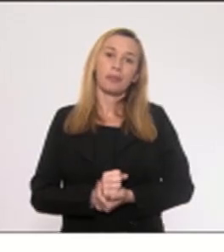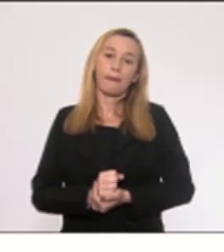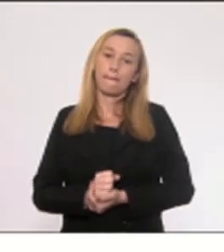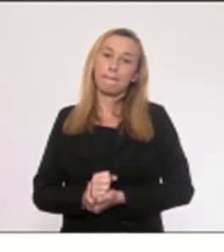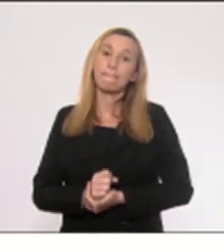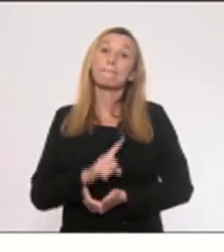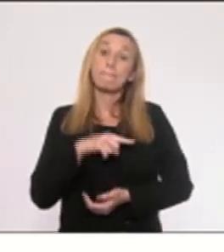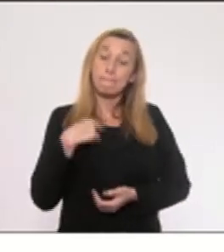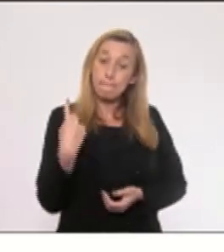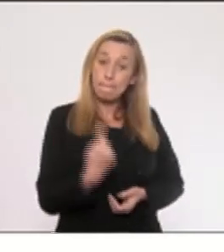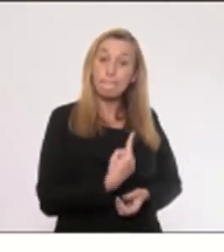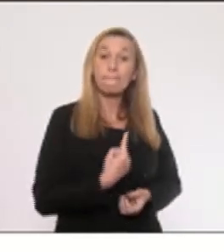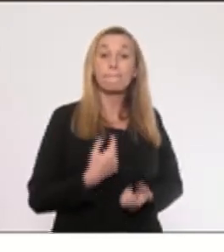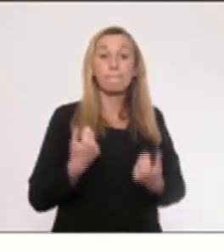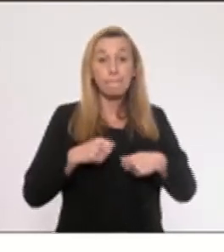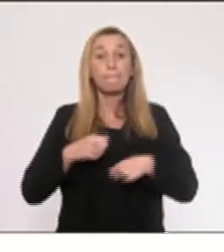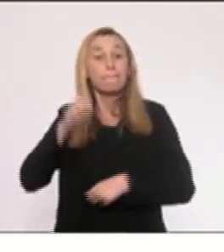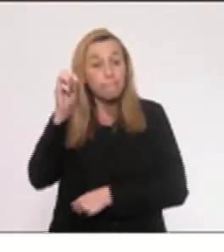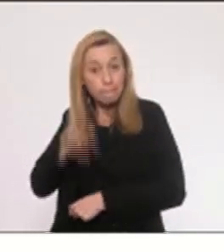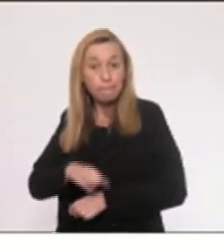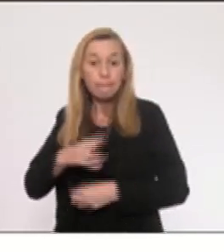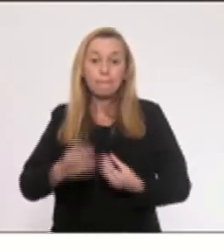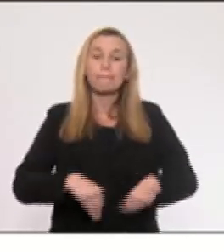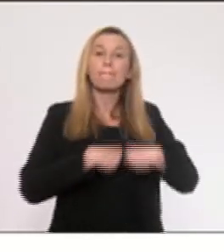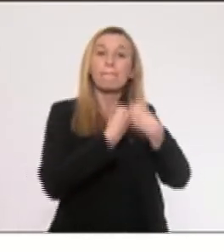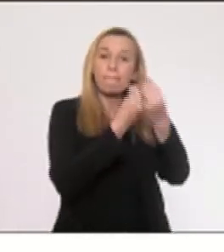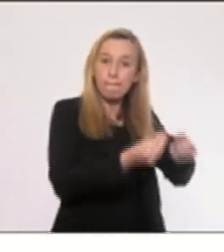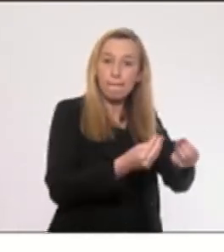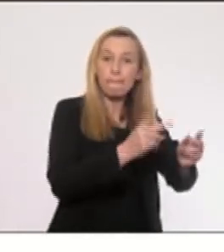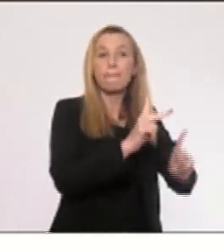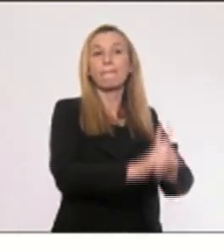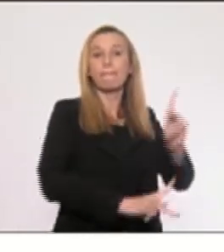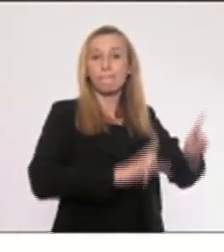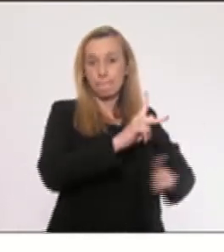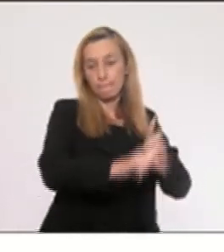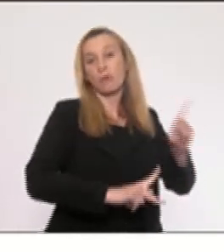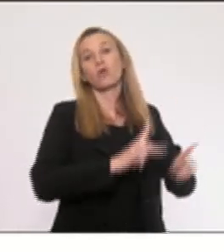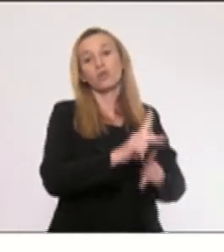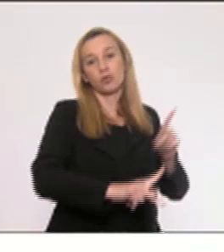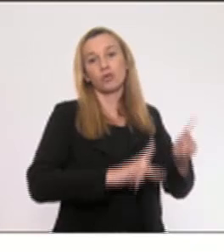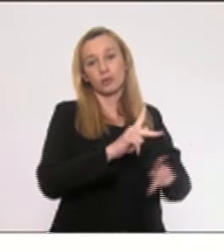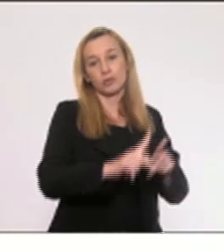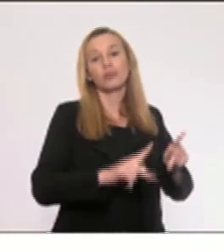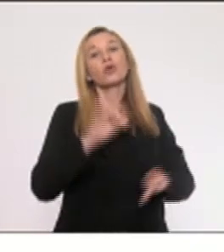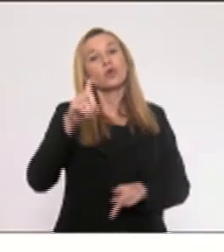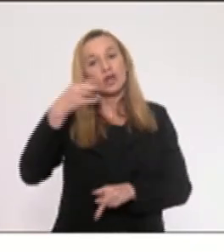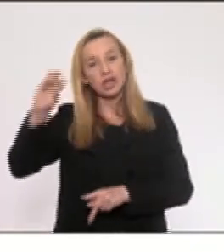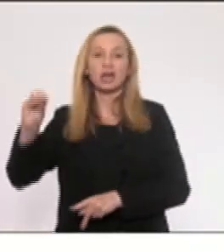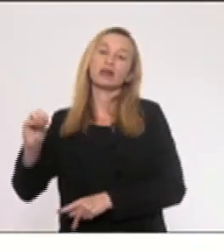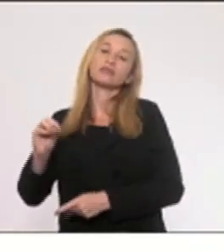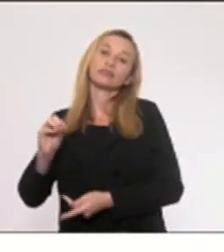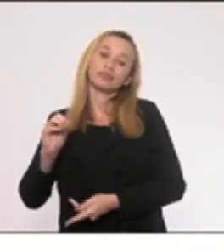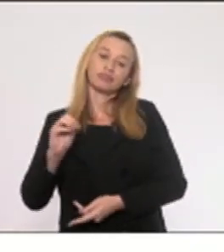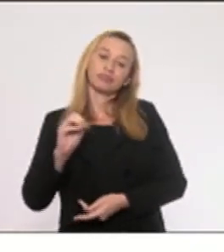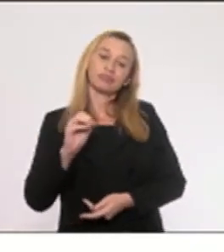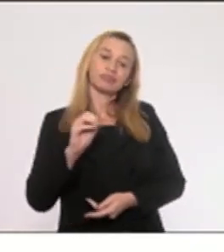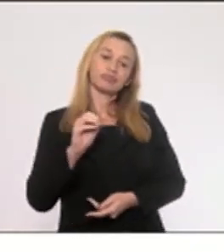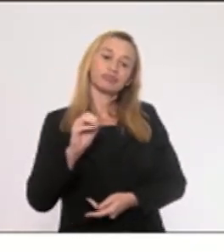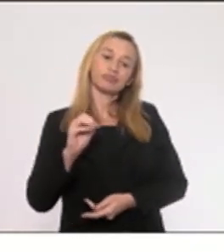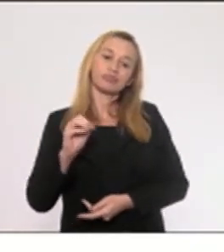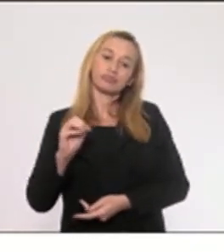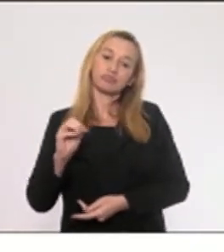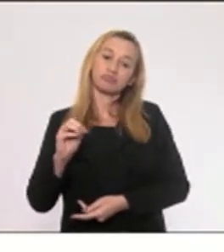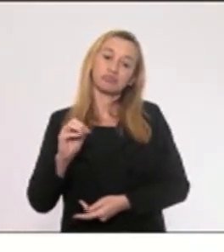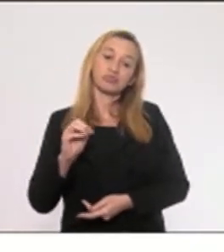que devemos sim devolver para o Rio de Janeiro o Canecão, símbolo da